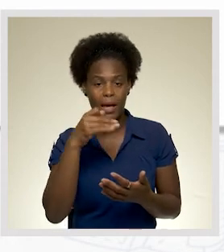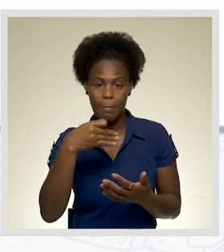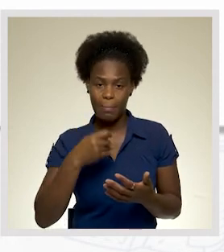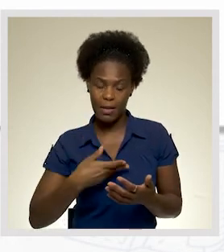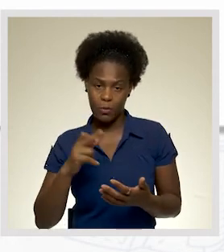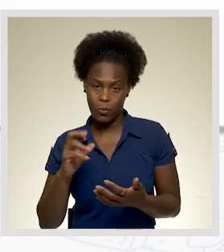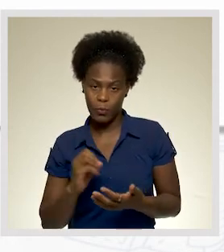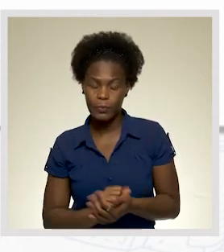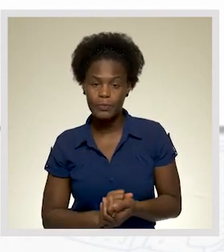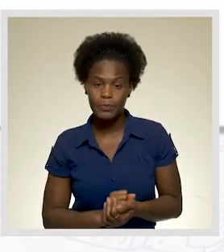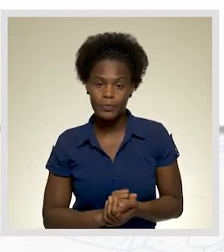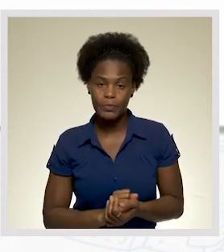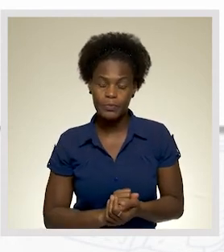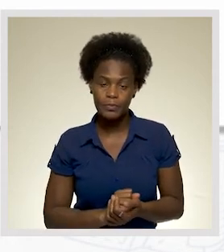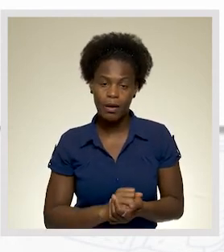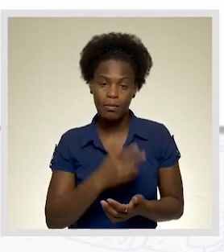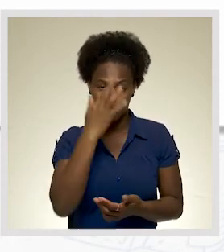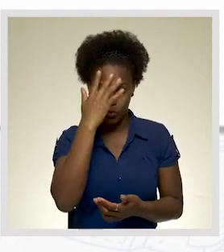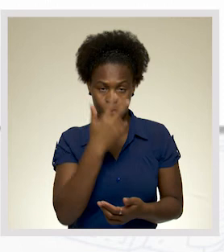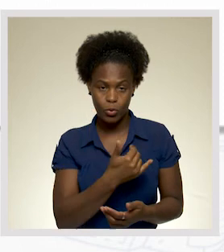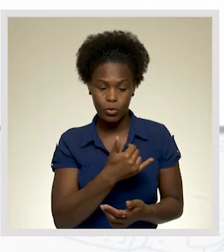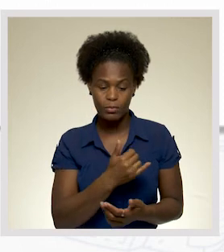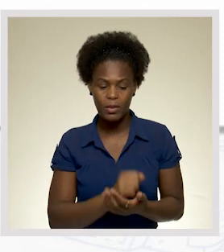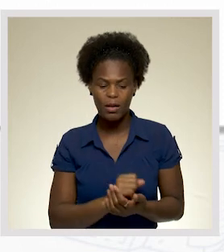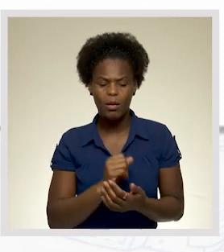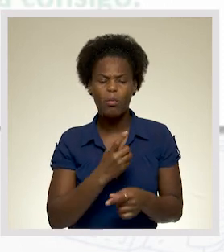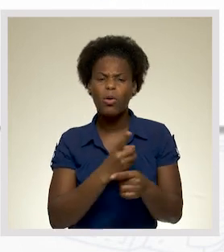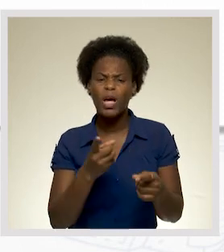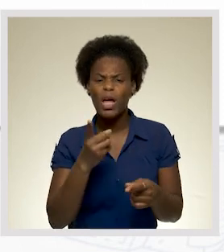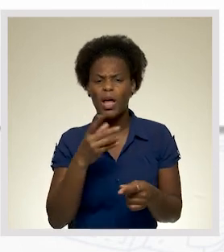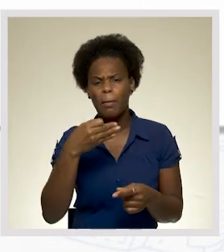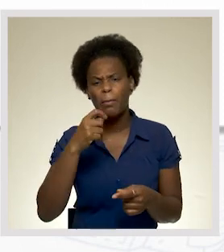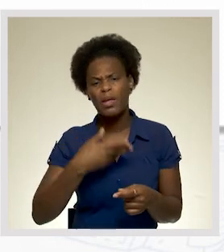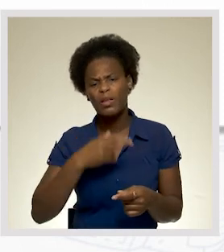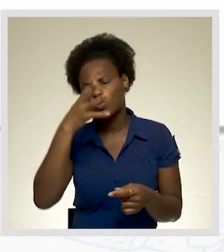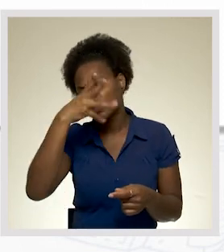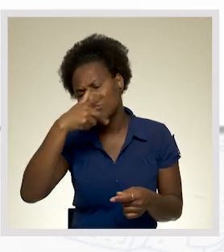Próxima questão, 2. Qual é o motivo da tristeza do Pedro?